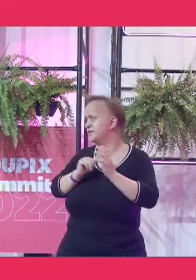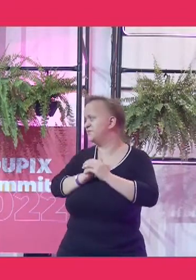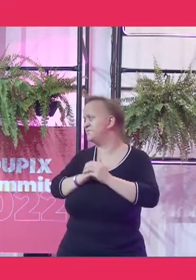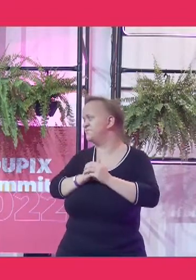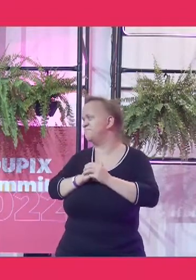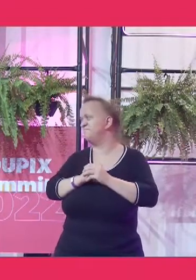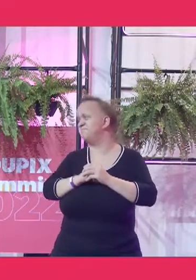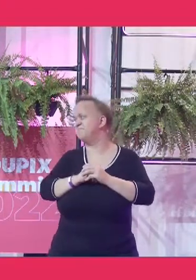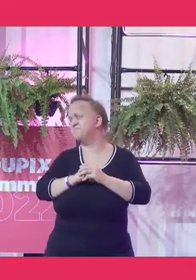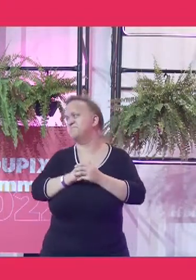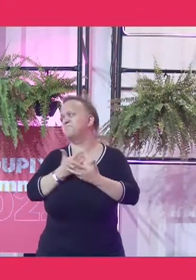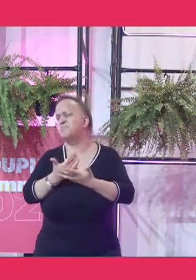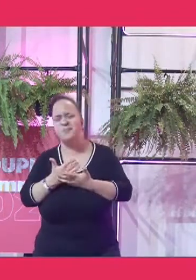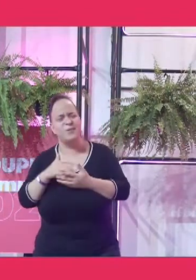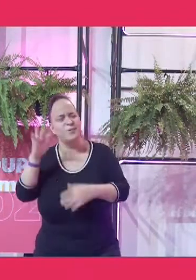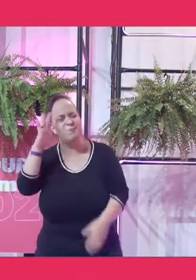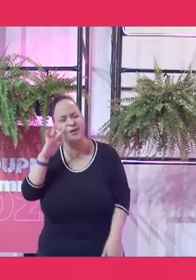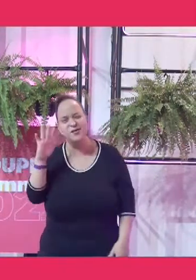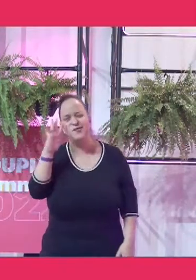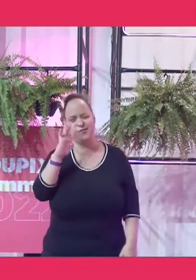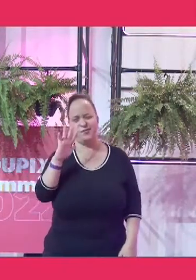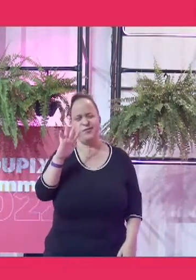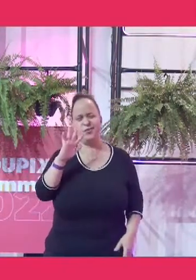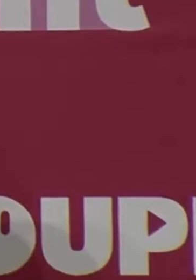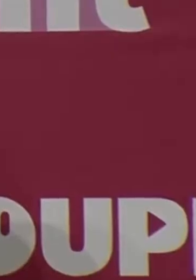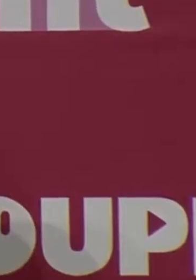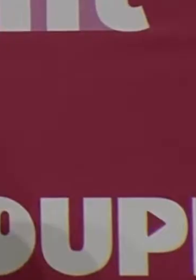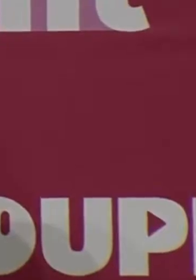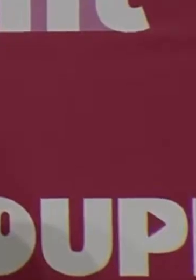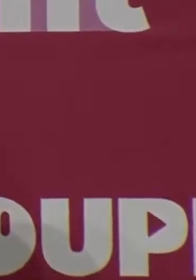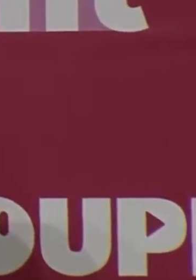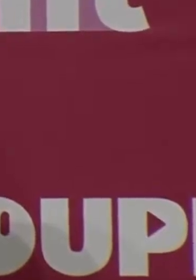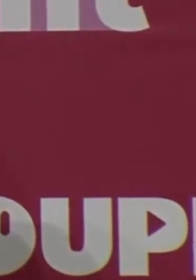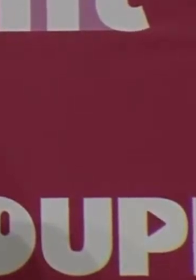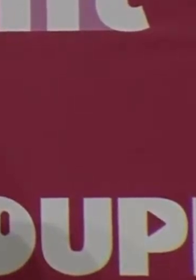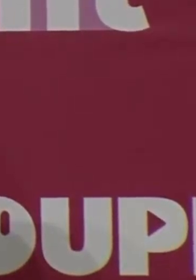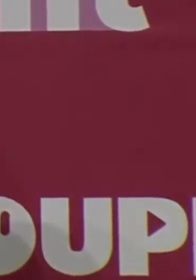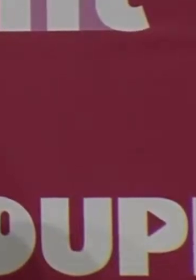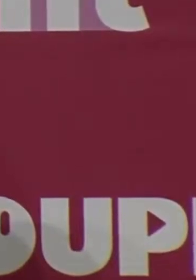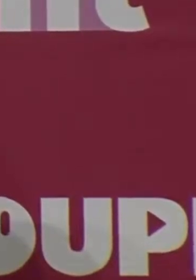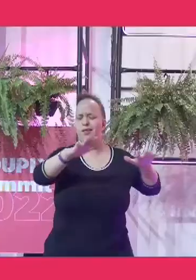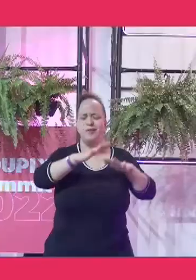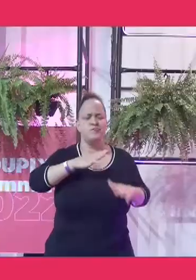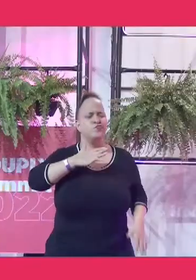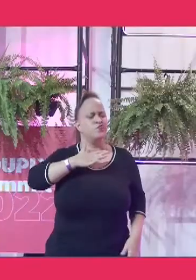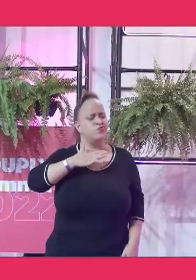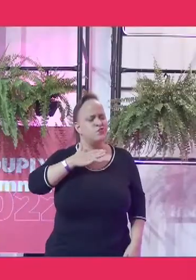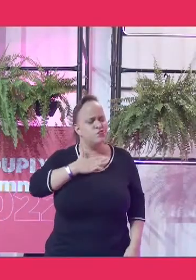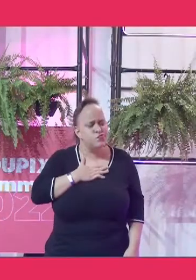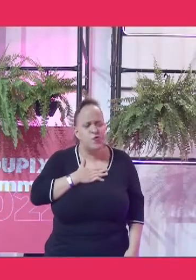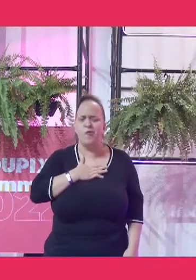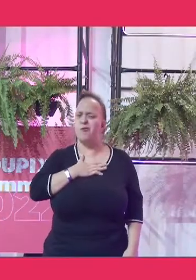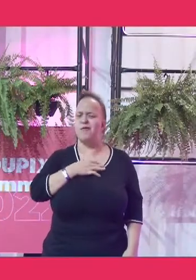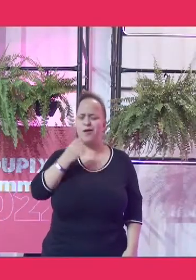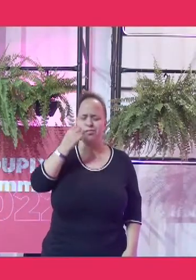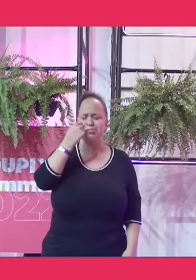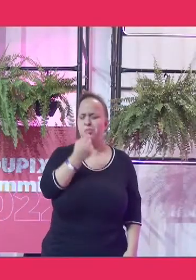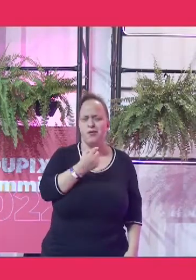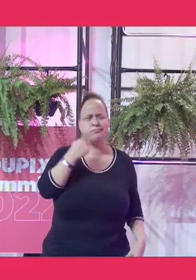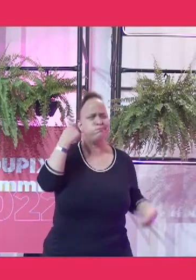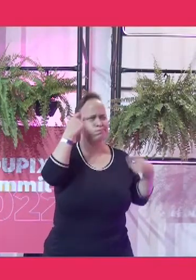Sim. Ai, que sonho, todo mundo criar dentro do que é especialista, dentro do que gosta, dentro do que se interessa, sem